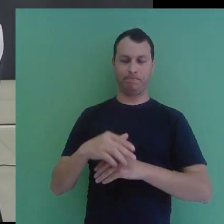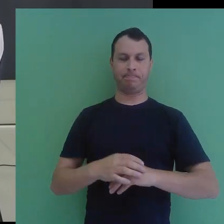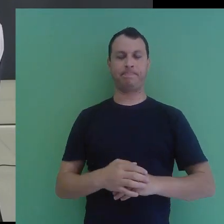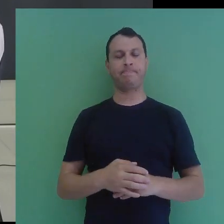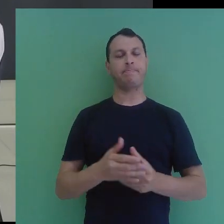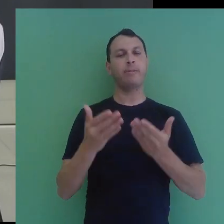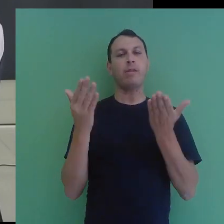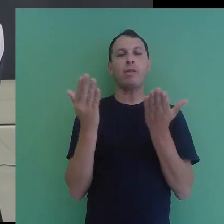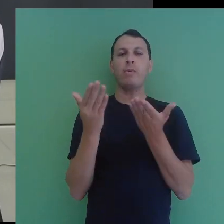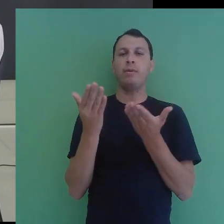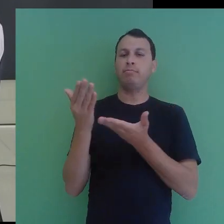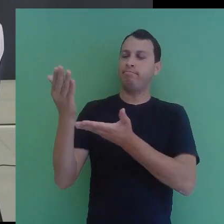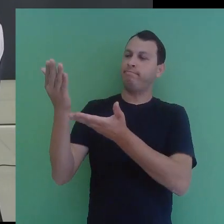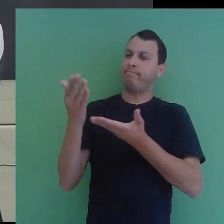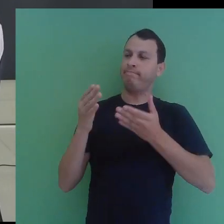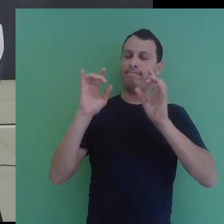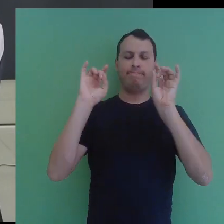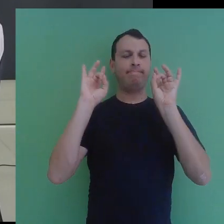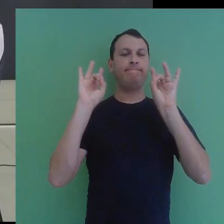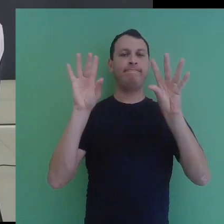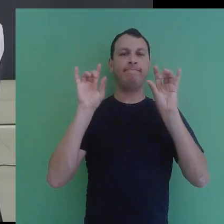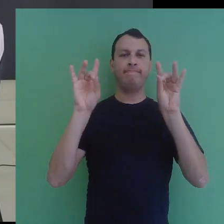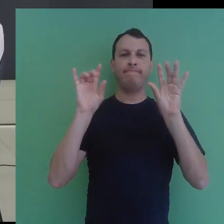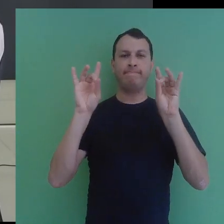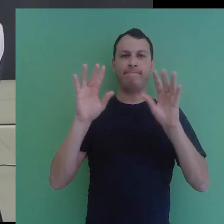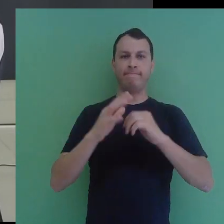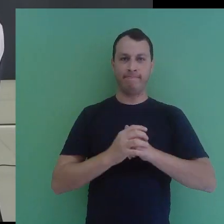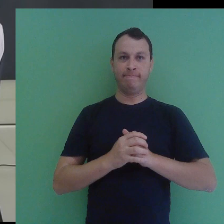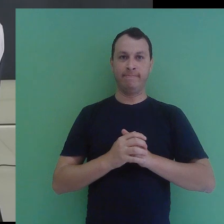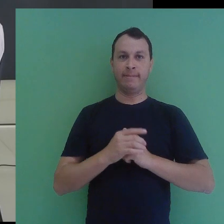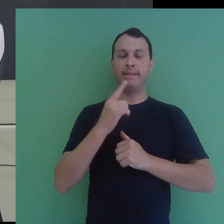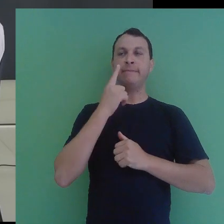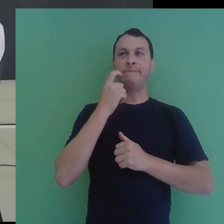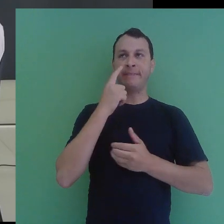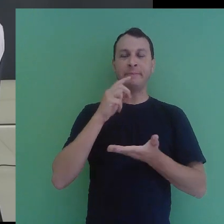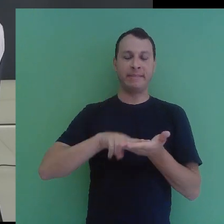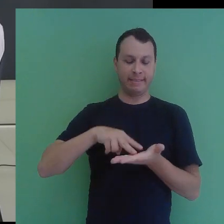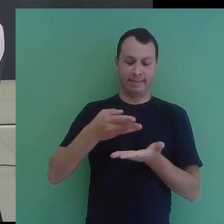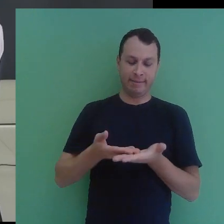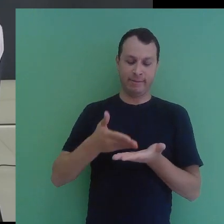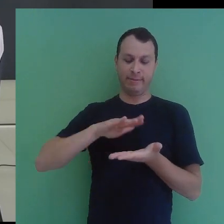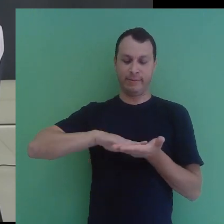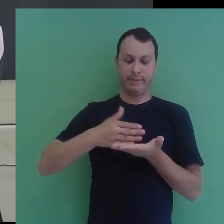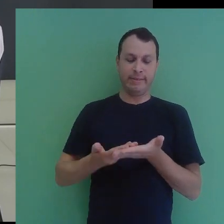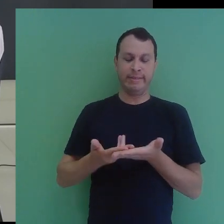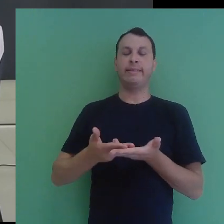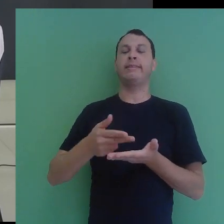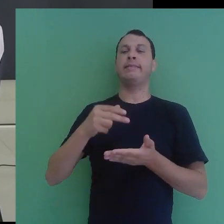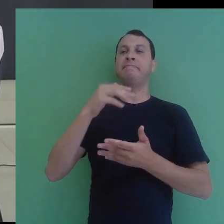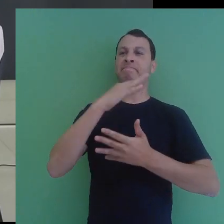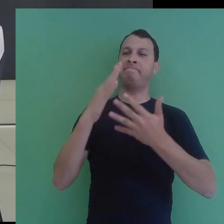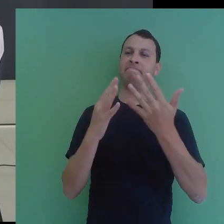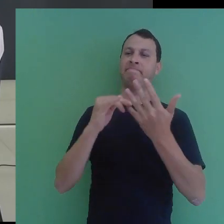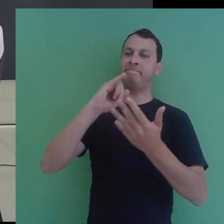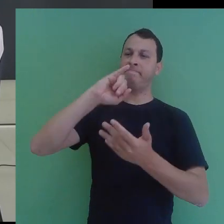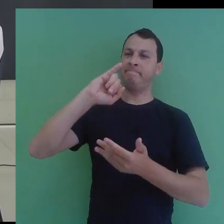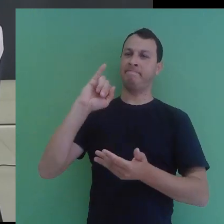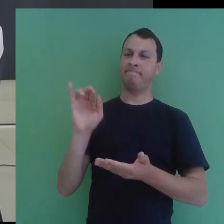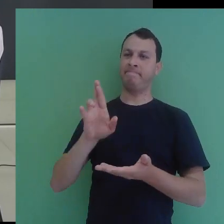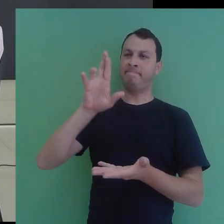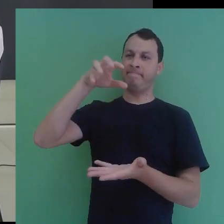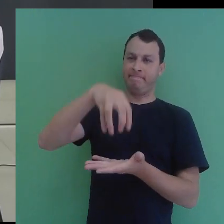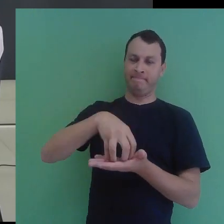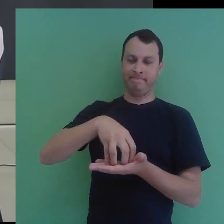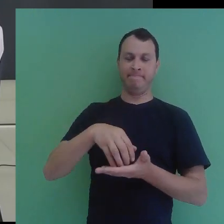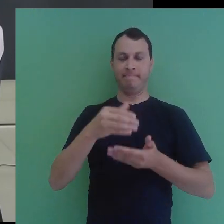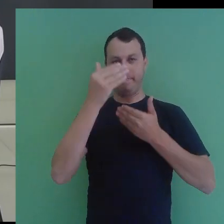muito especial, o Felipe, que é nosso intérprete de Libras do Cidade Júnior. Seja bem-vindo, Felipe. Muito obrigado, Daito. Muito obrigado,